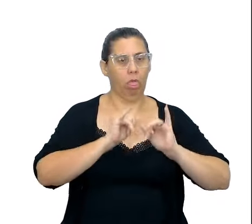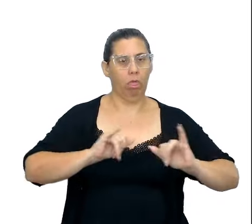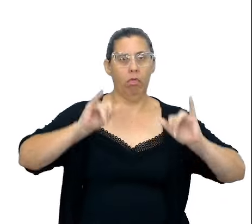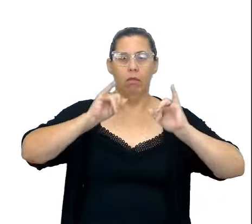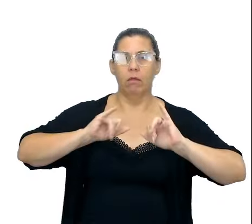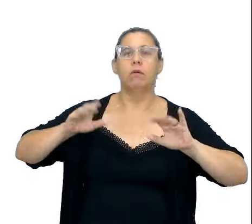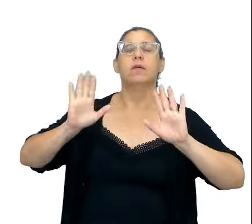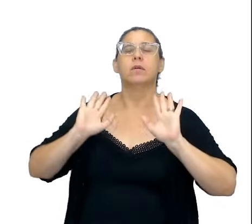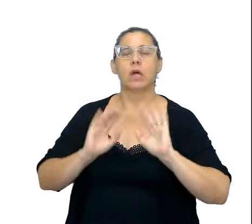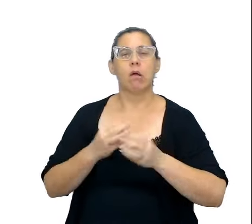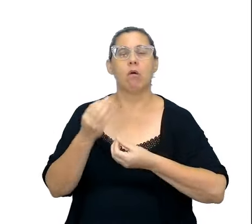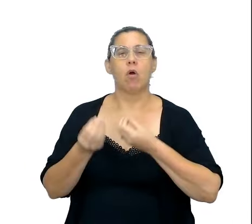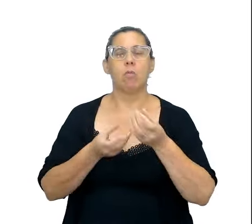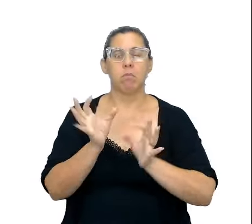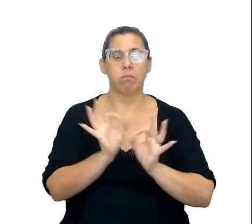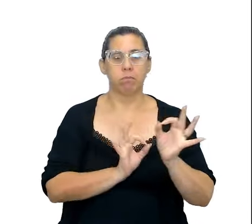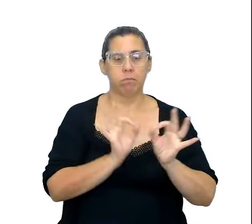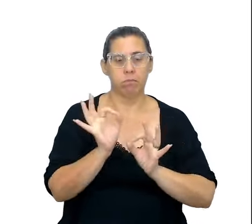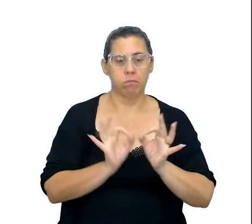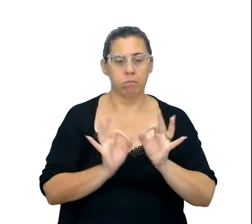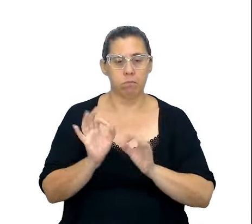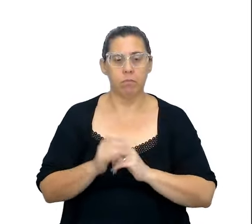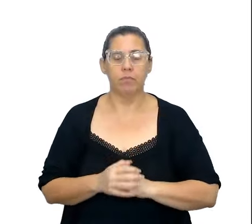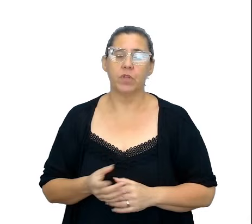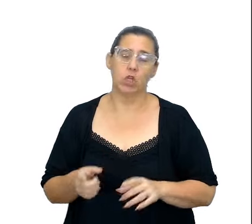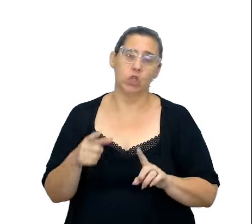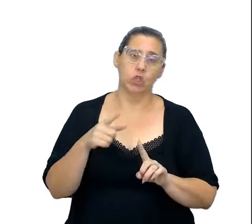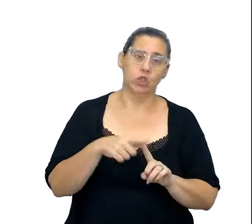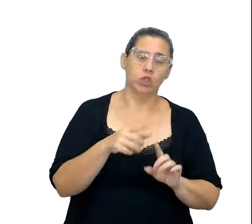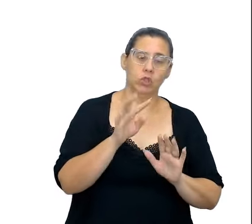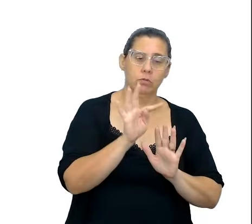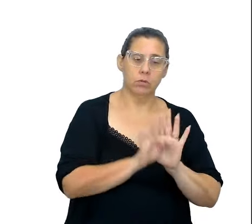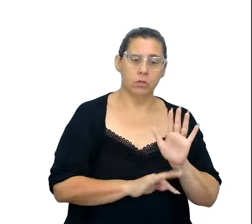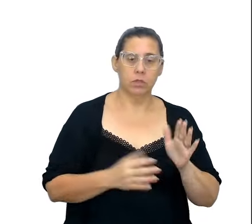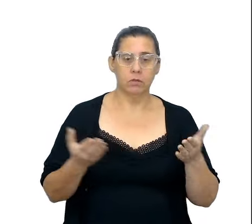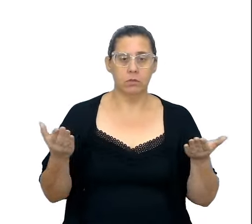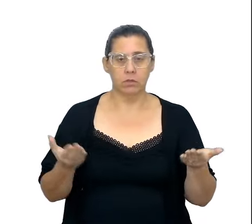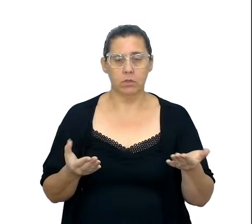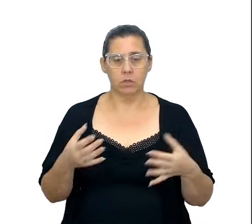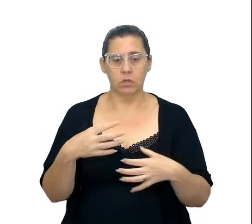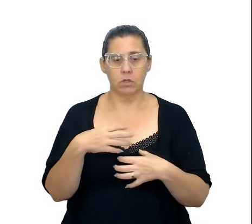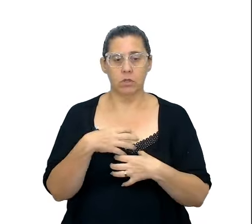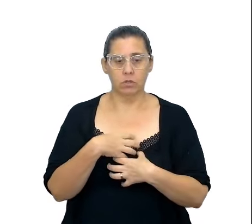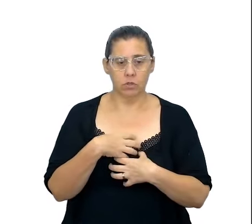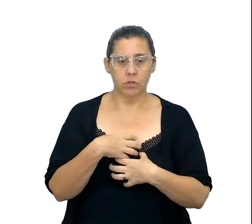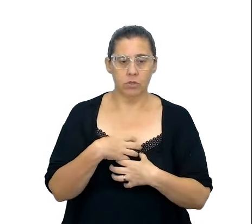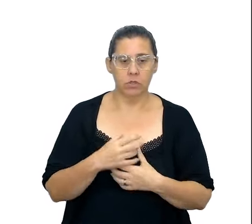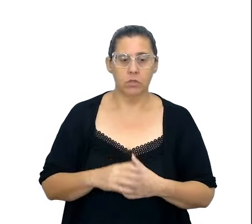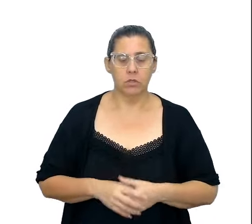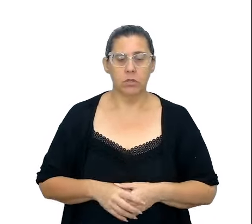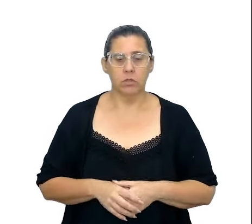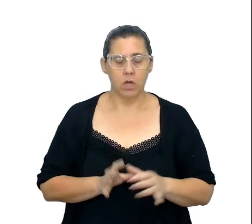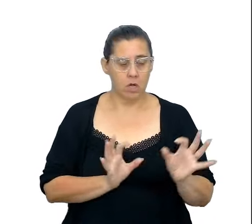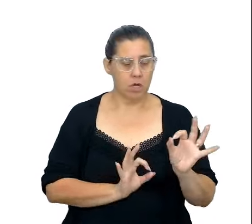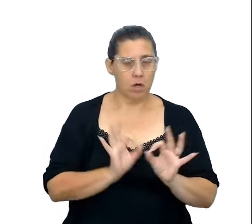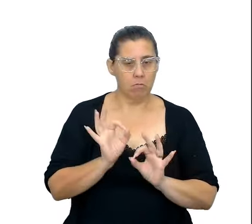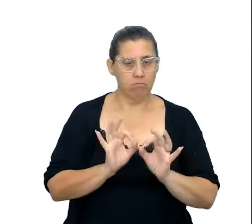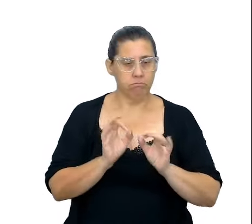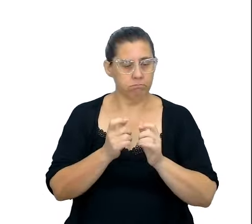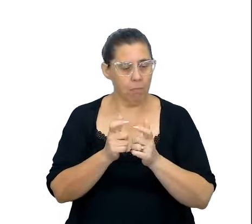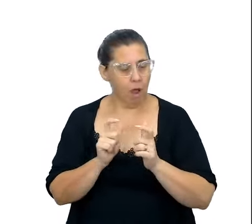essa construção, né, desse tipo de texto, voltando agora para o gênero conto, né, que amplia um